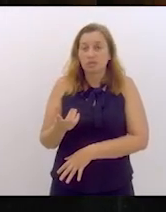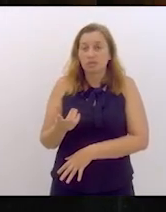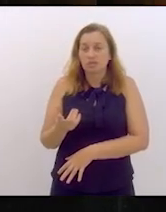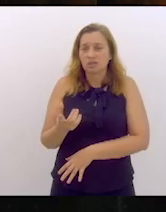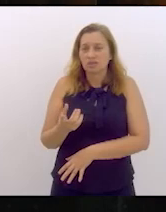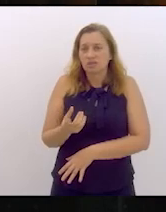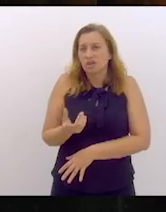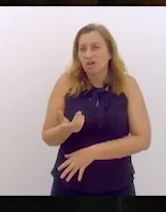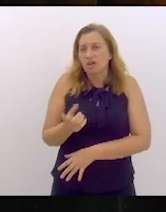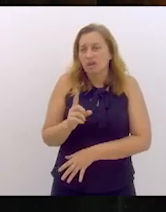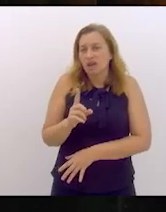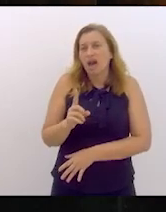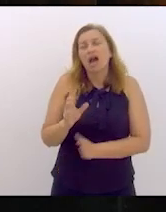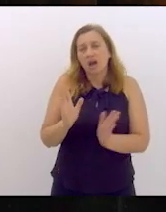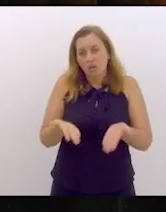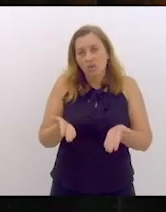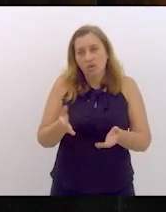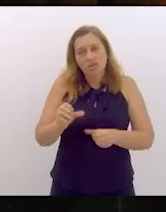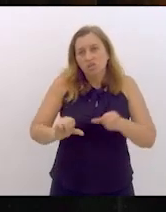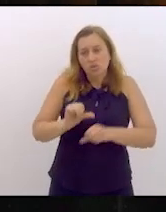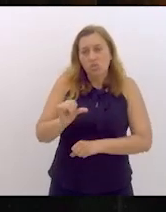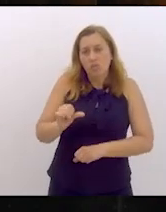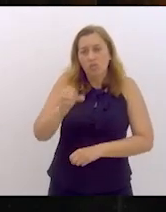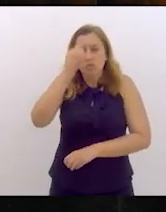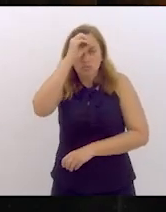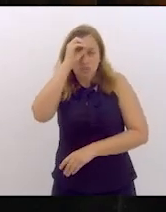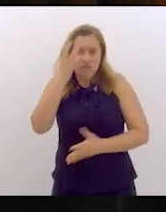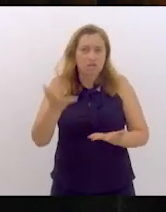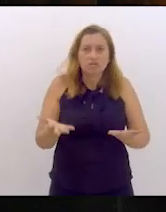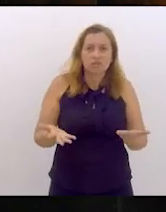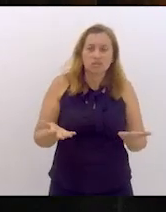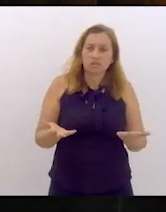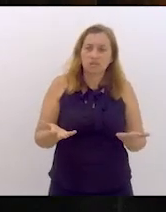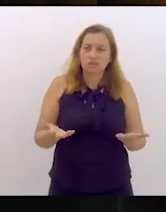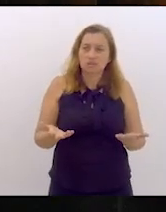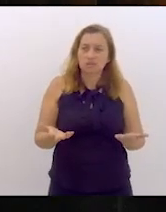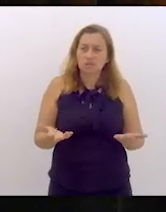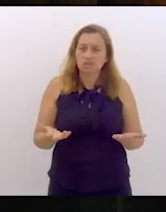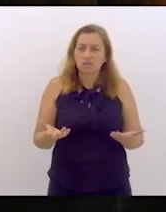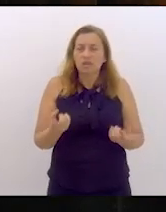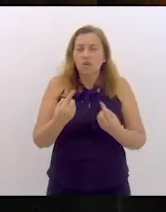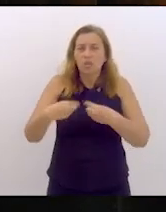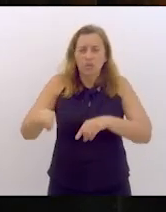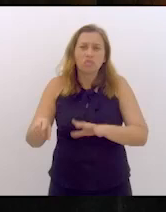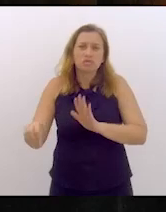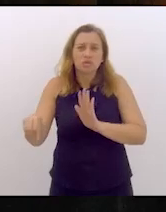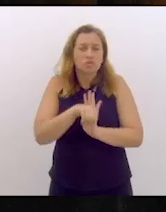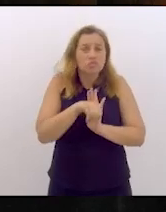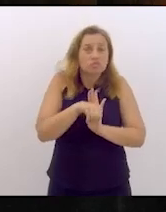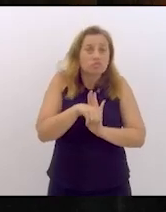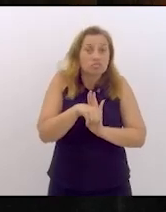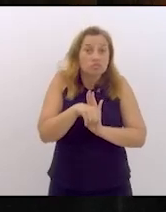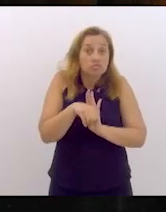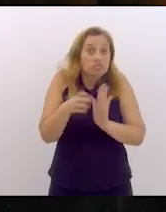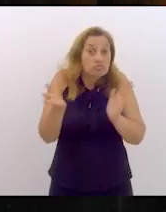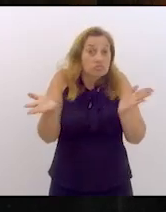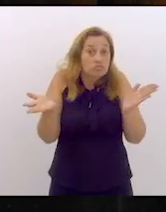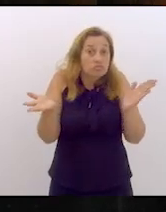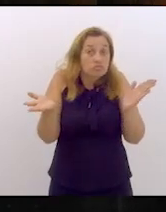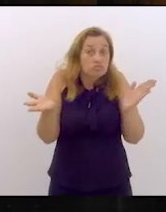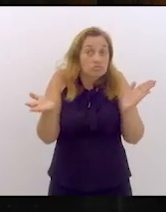se absolutamente Imparcial no combate ao Crime Cometa